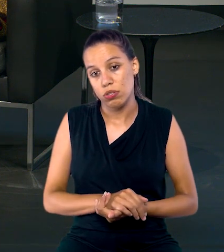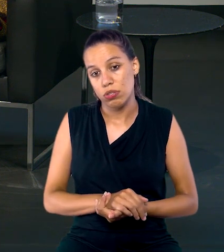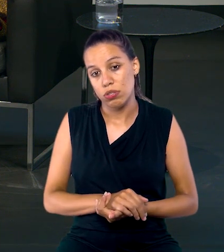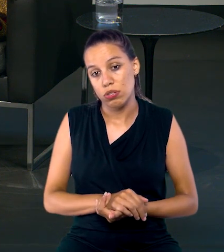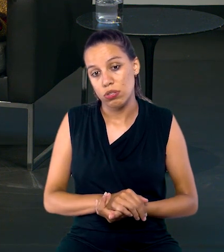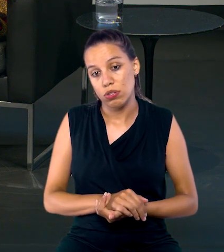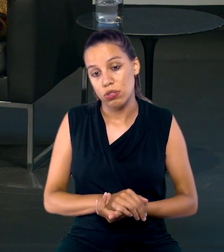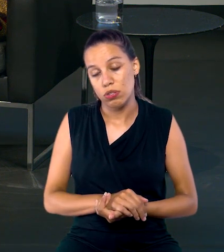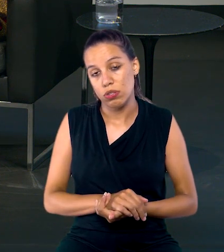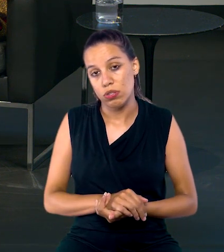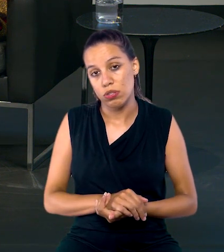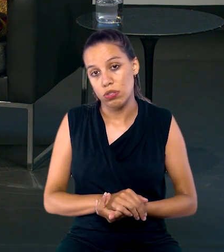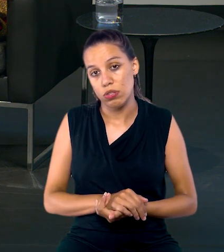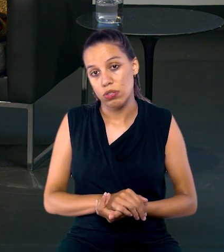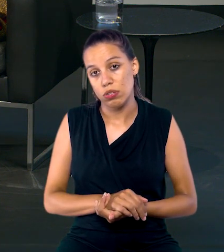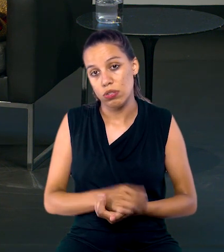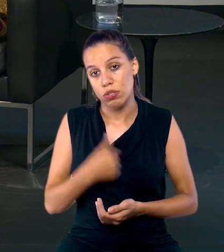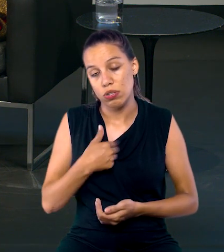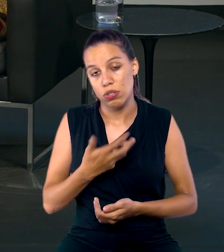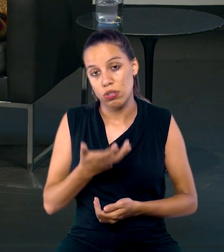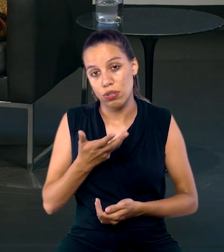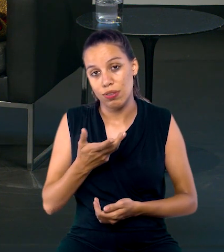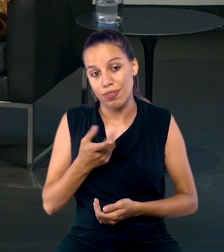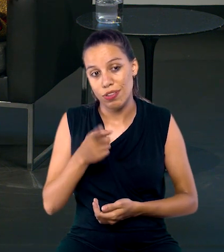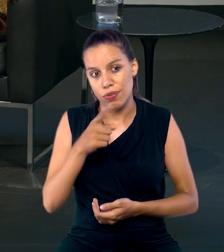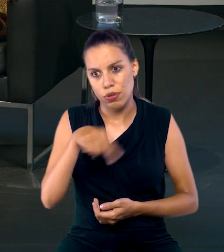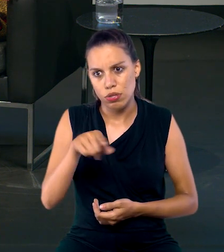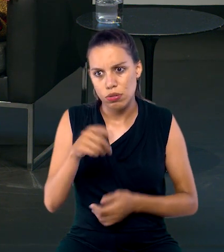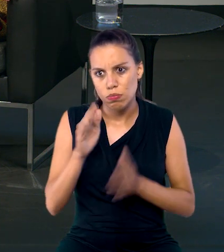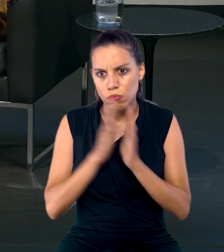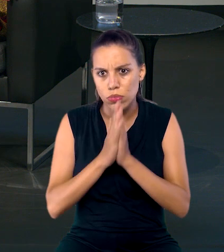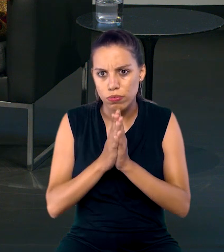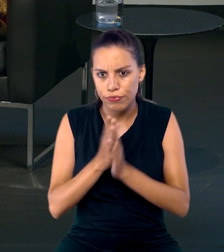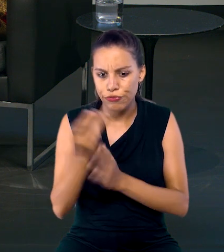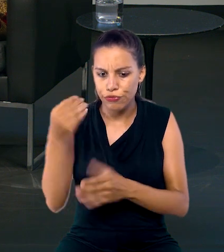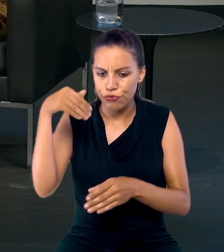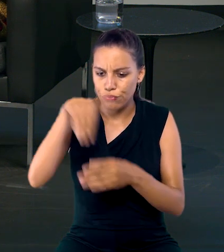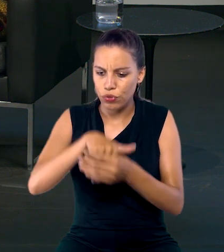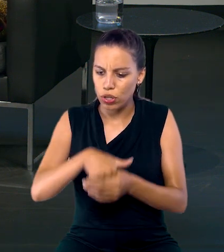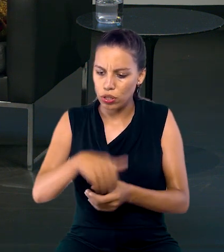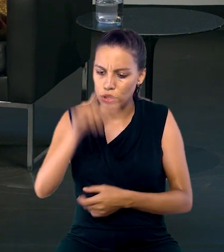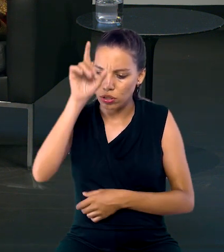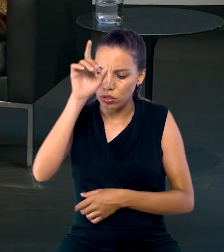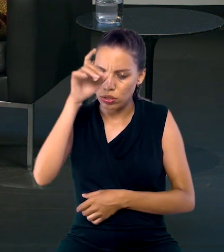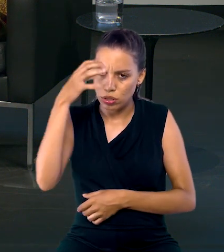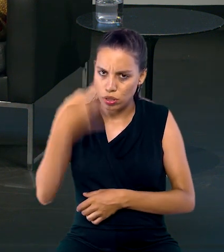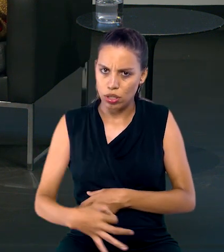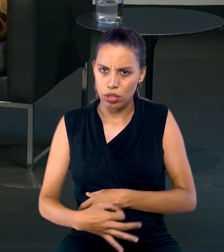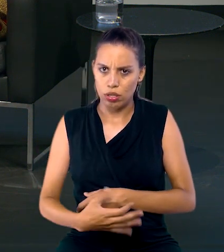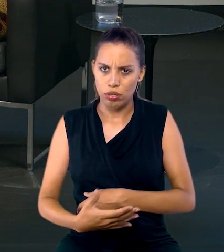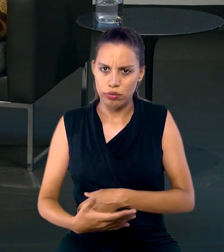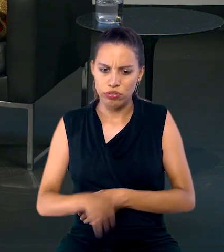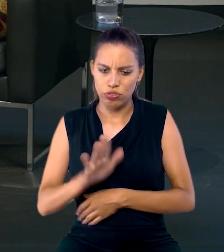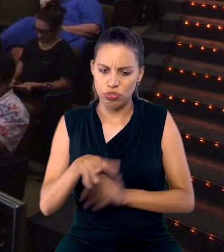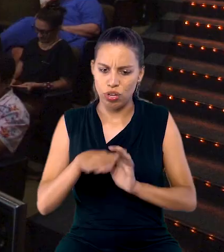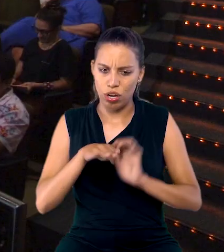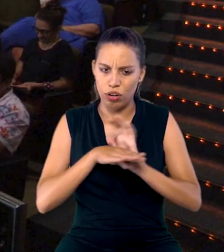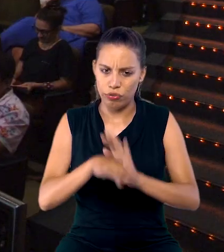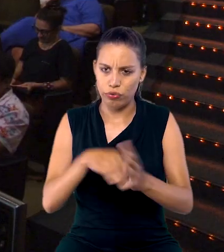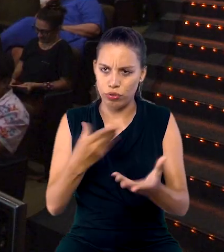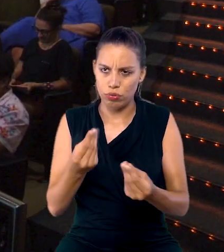Coisa bem simples, uma das coisas é votar direito, né, gente? Já ajuda bastante.